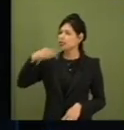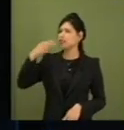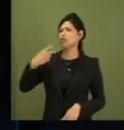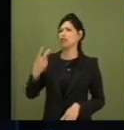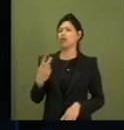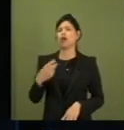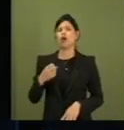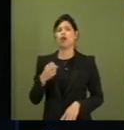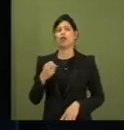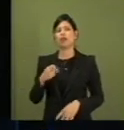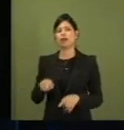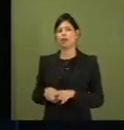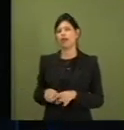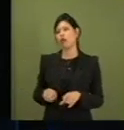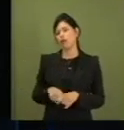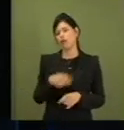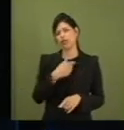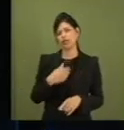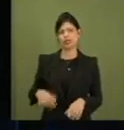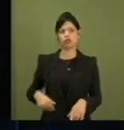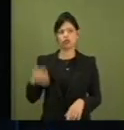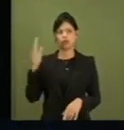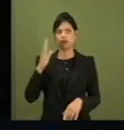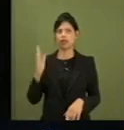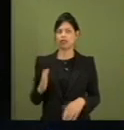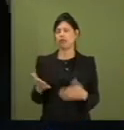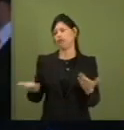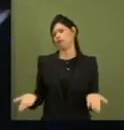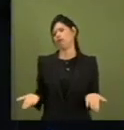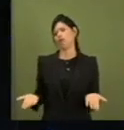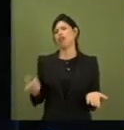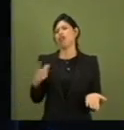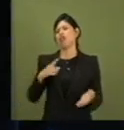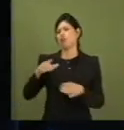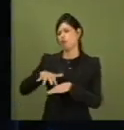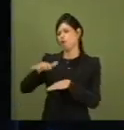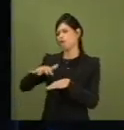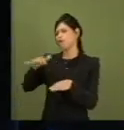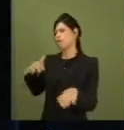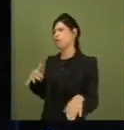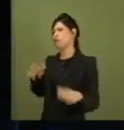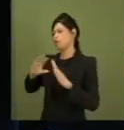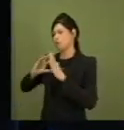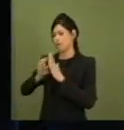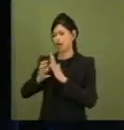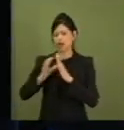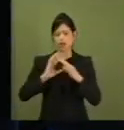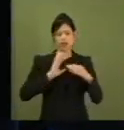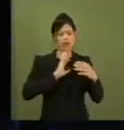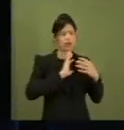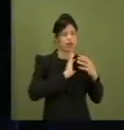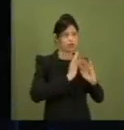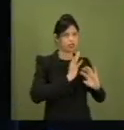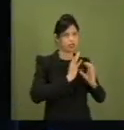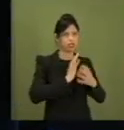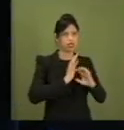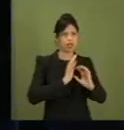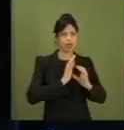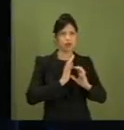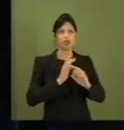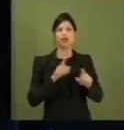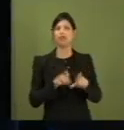eles que há um movimento coletivo, não partidário, não individual. Inclusive a decisão dessa casa, que eu vou